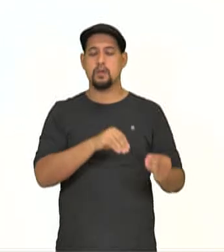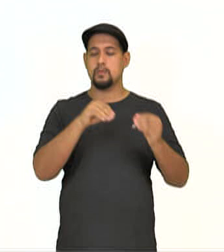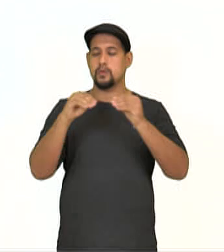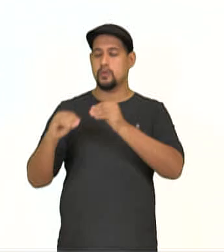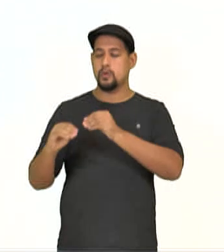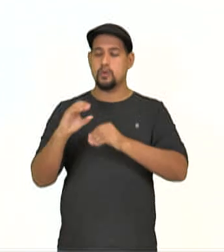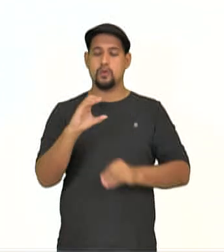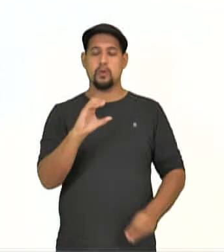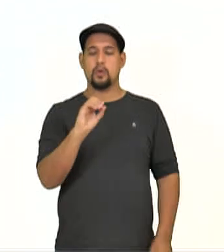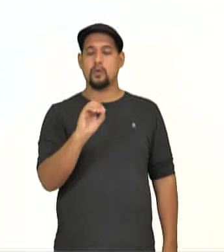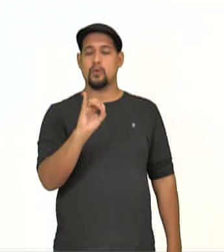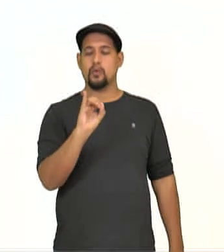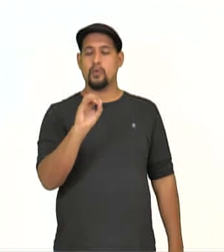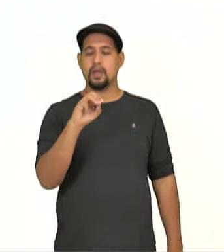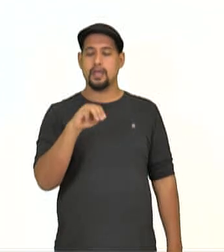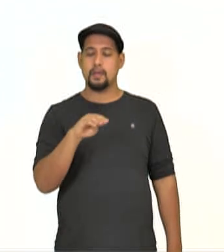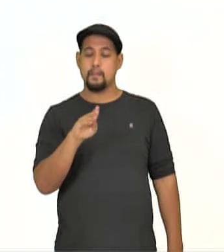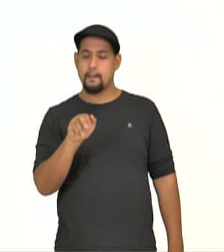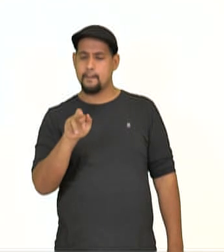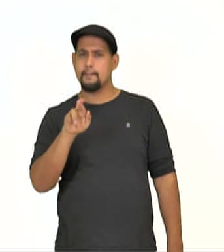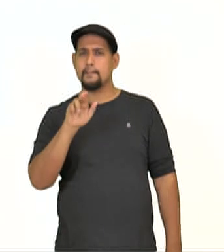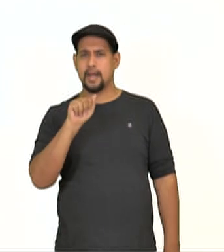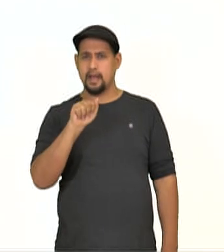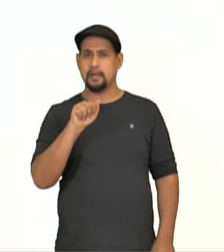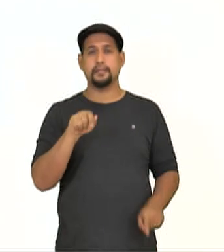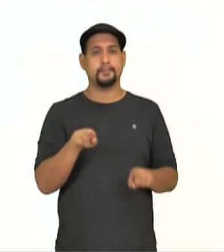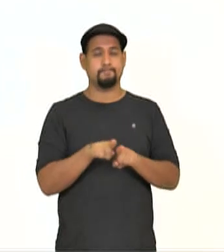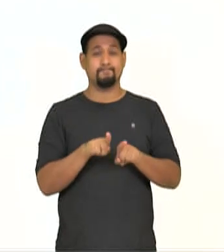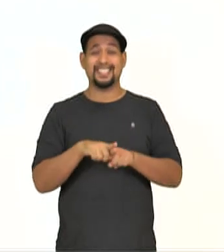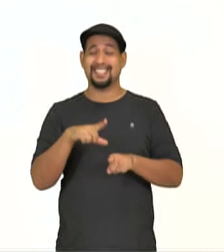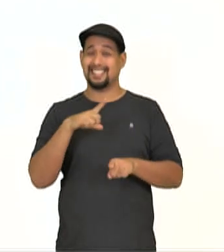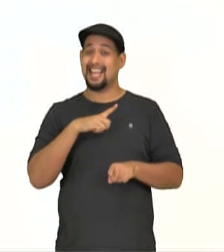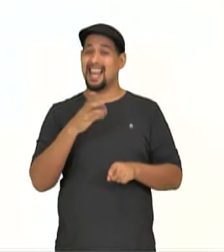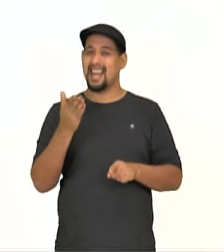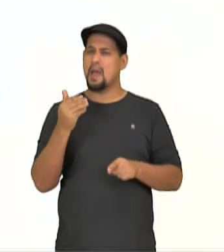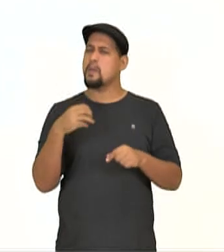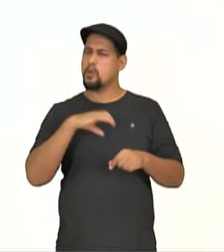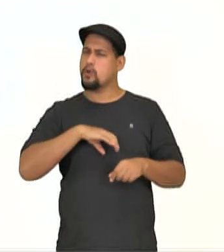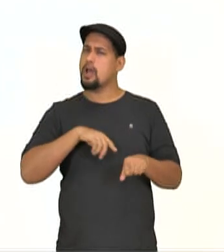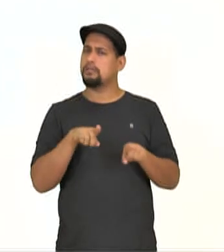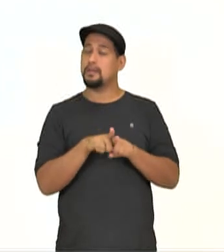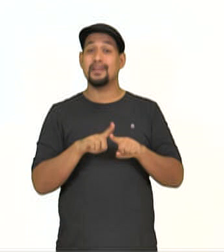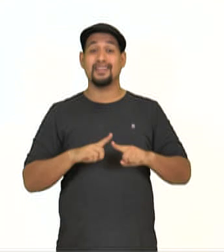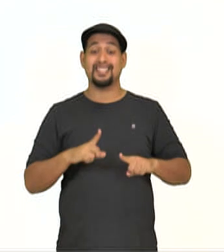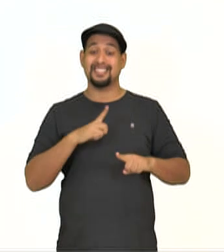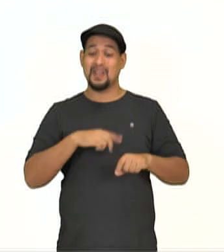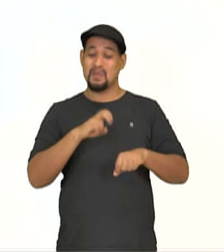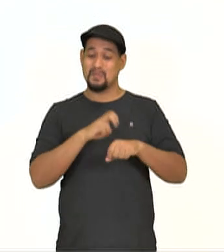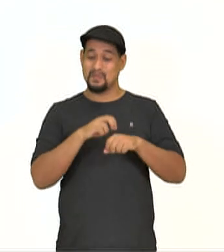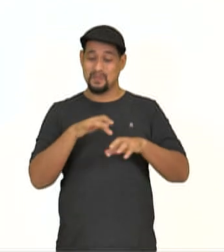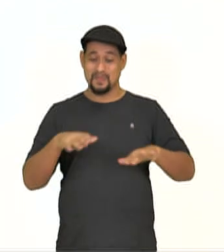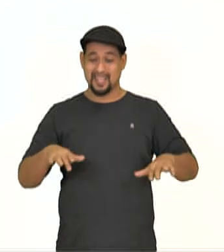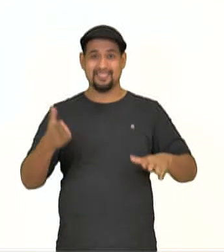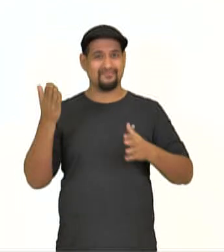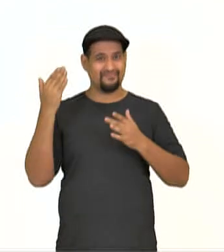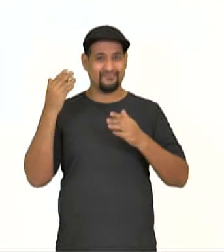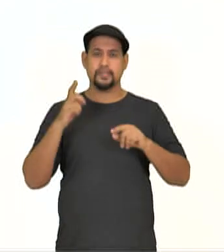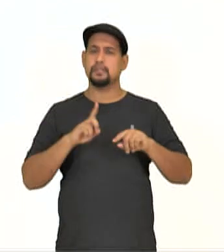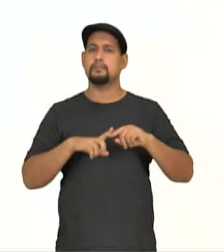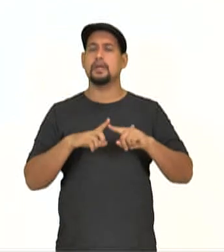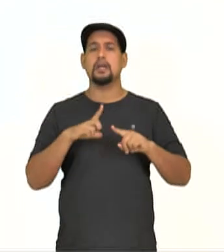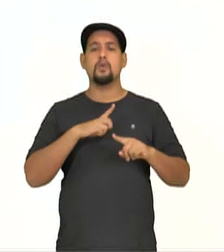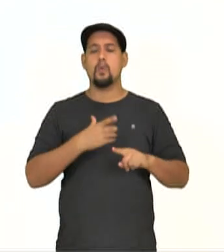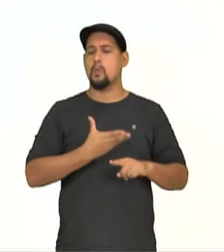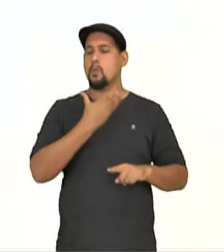Na época, Coimbra era assolada por uma peste. Interessado em história e literatura, tornou-se